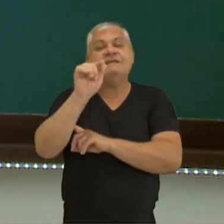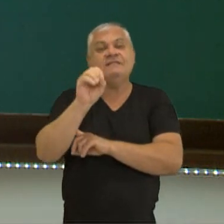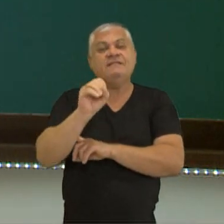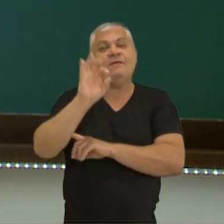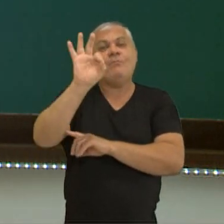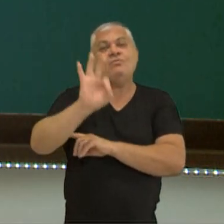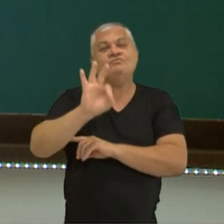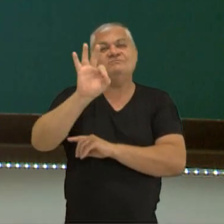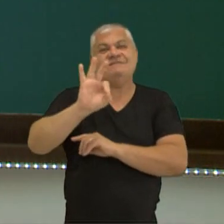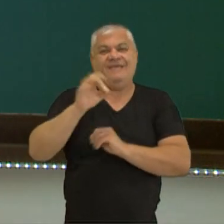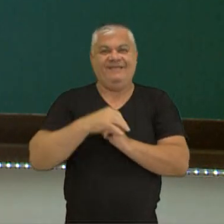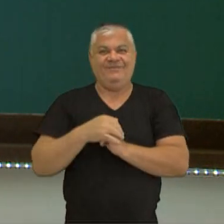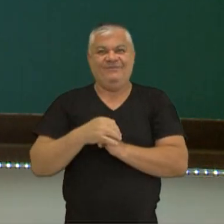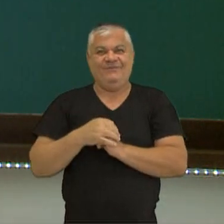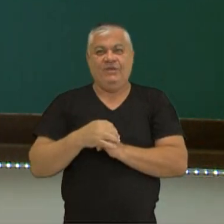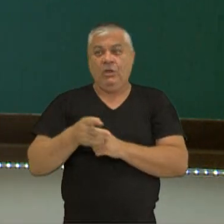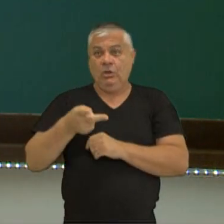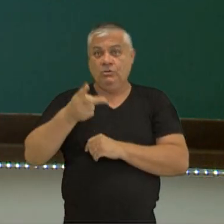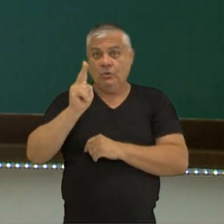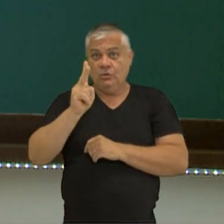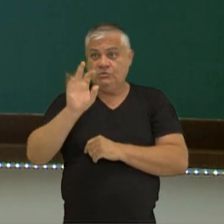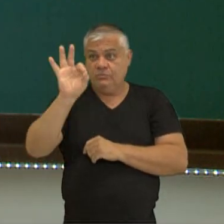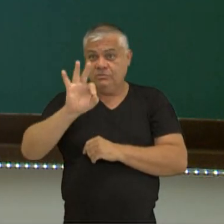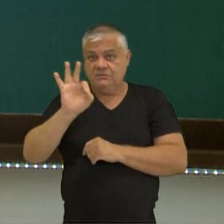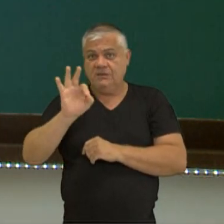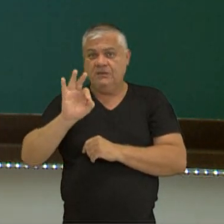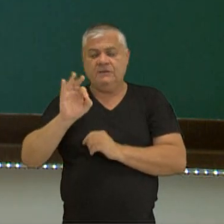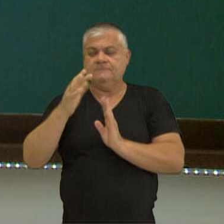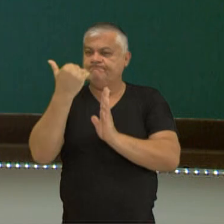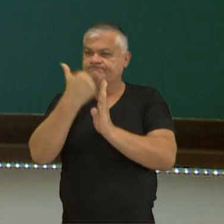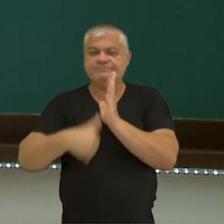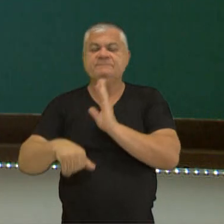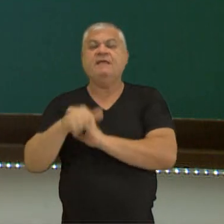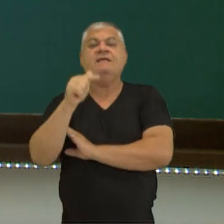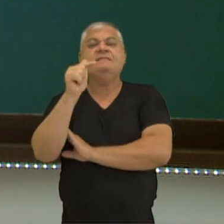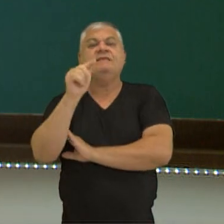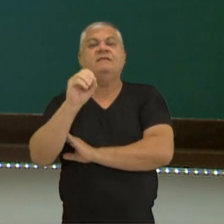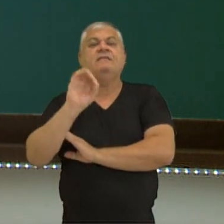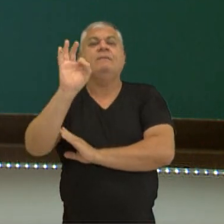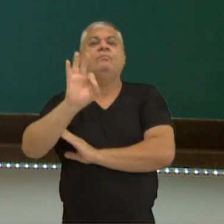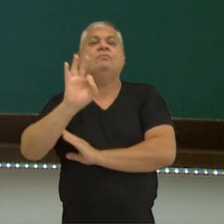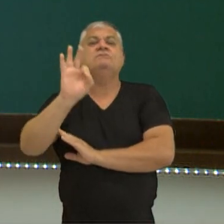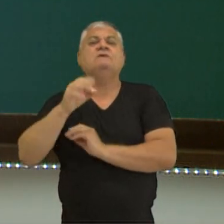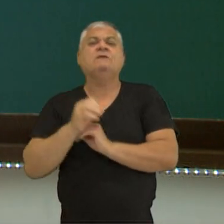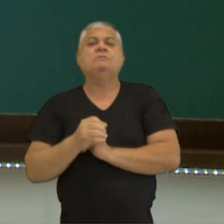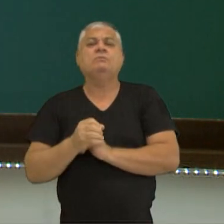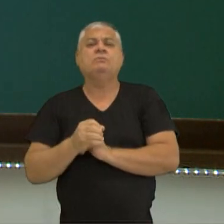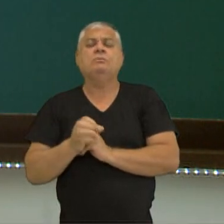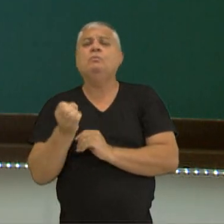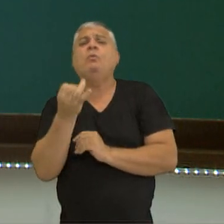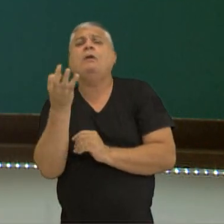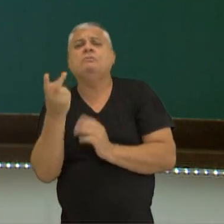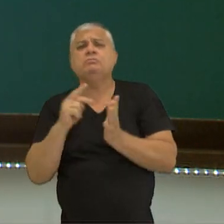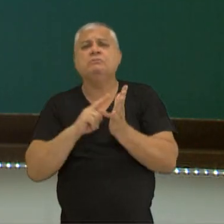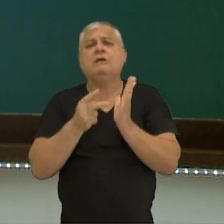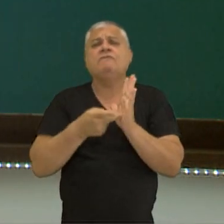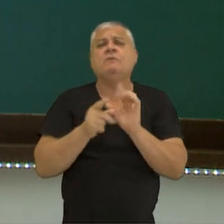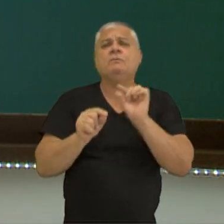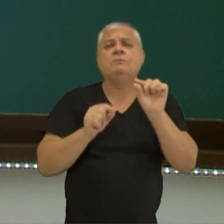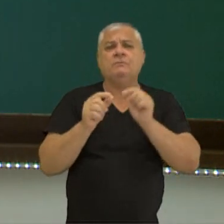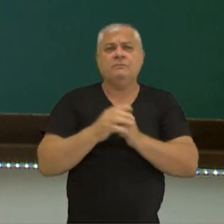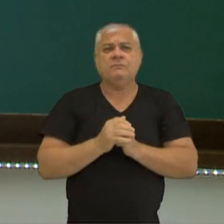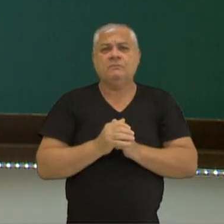70% desses 2%. Então, para não virar meme, gente, 70% de 2%. O que significa isso?